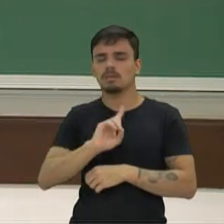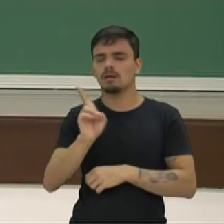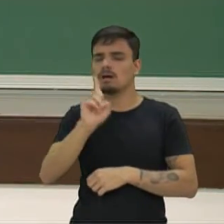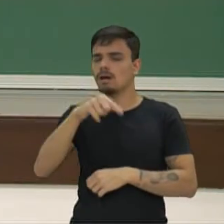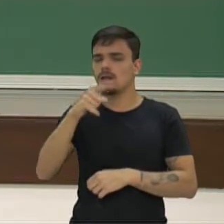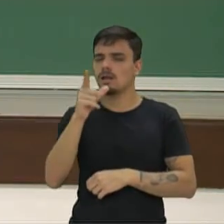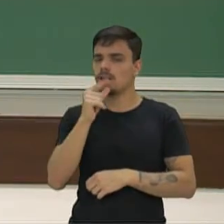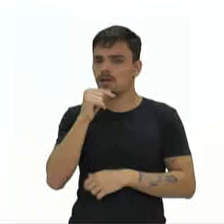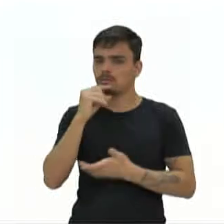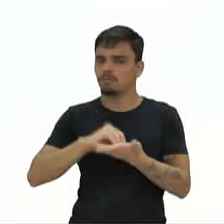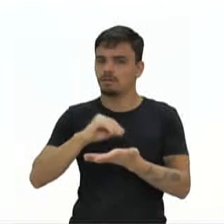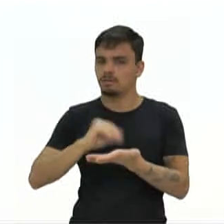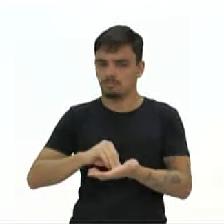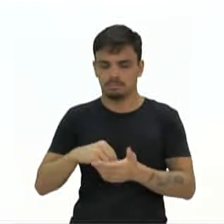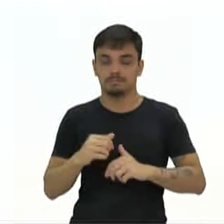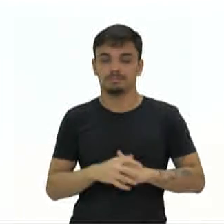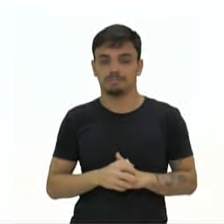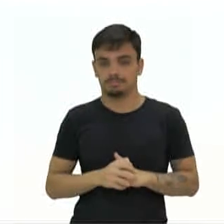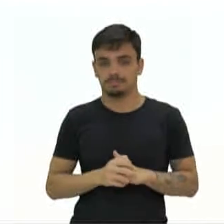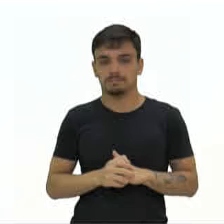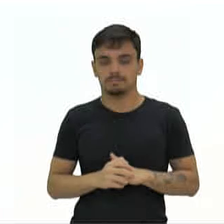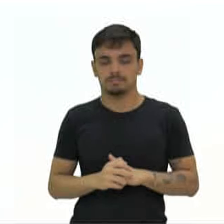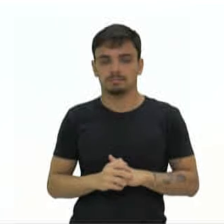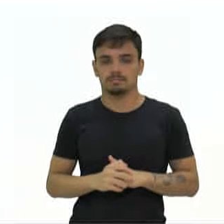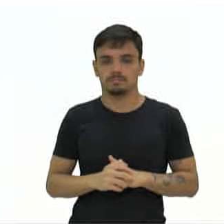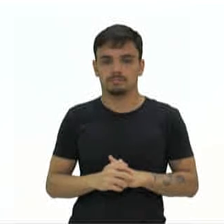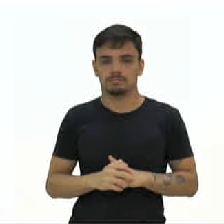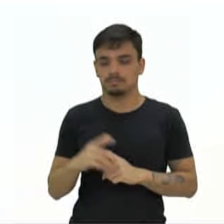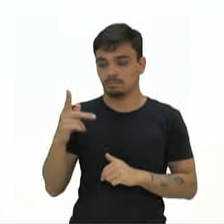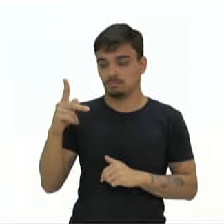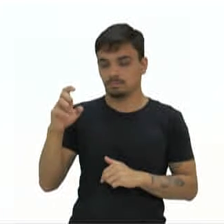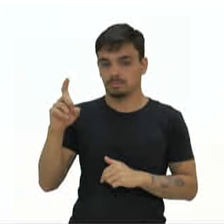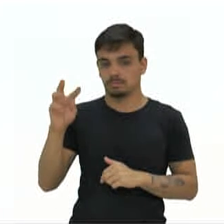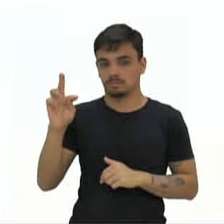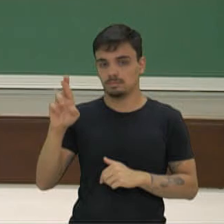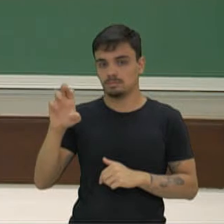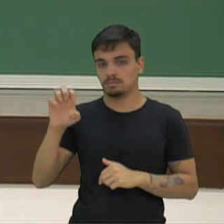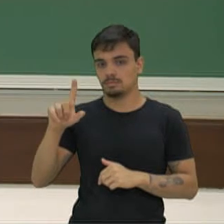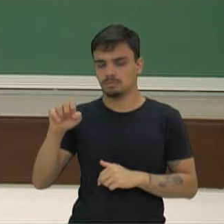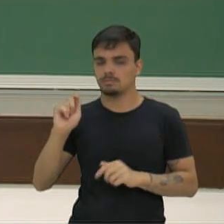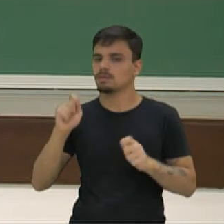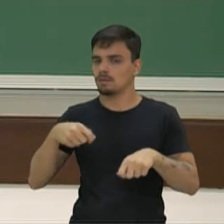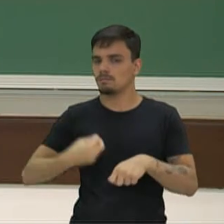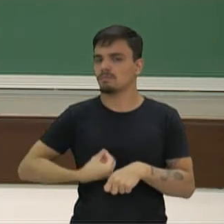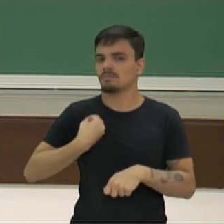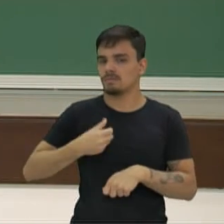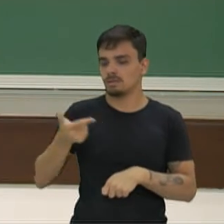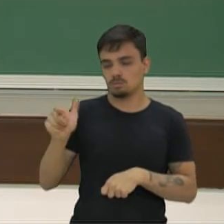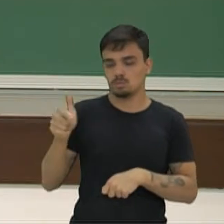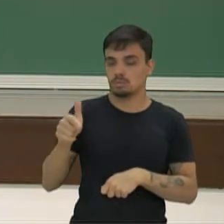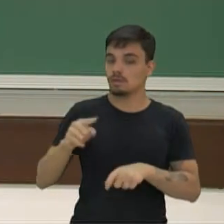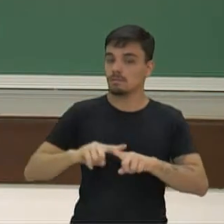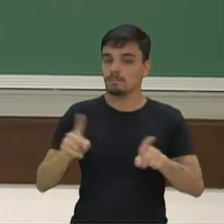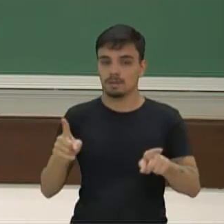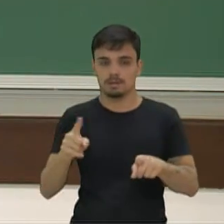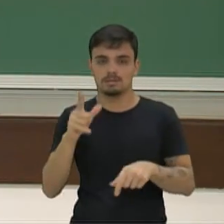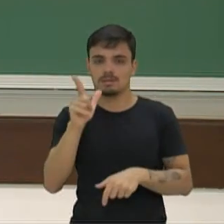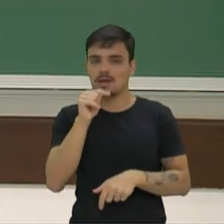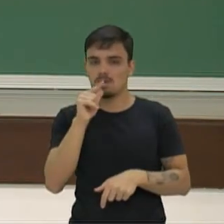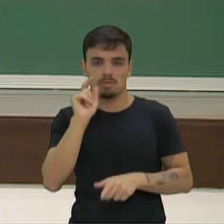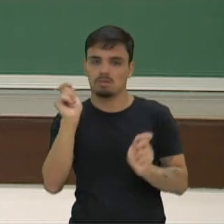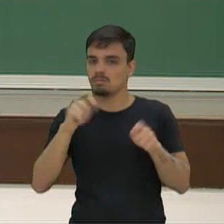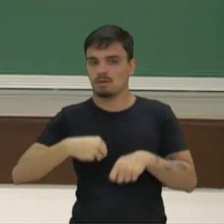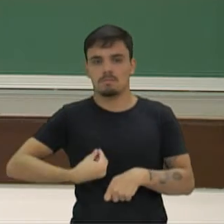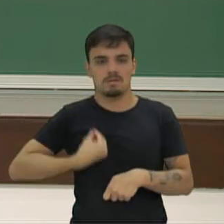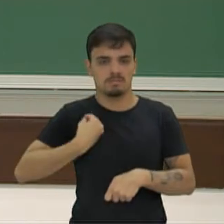não, a escassez da água. Sem petróleo a gente vive, mas sem água não. Muito bem, feito isso, eu